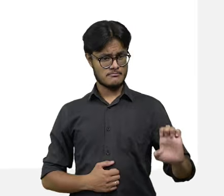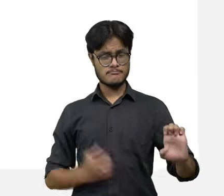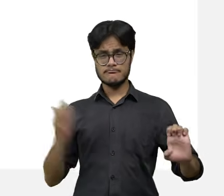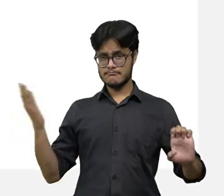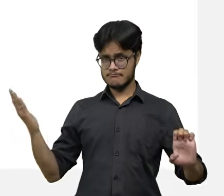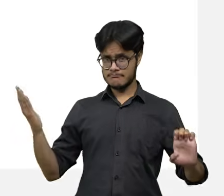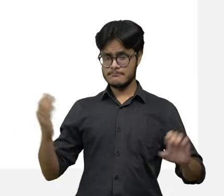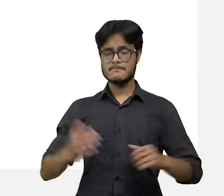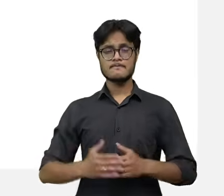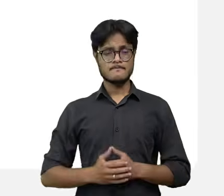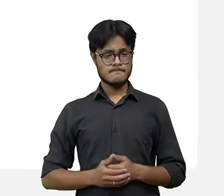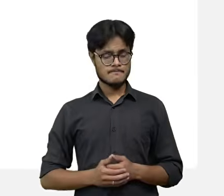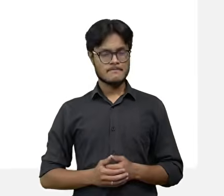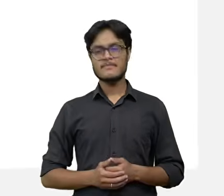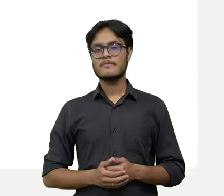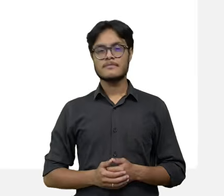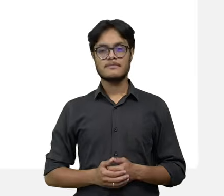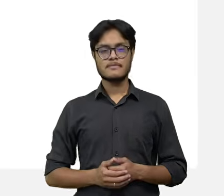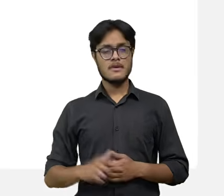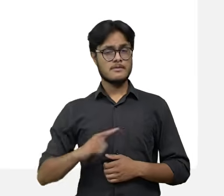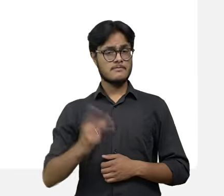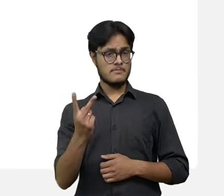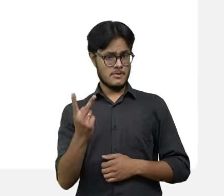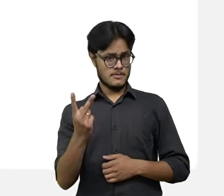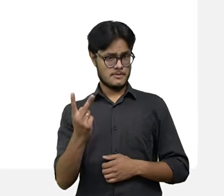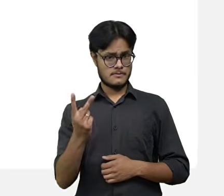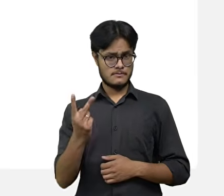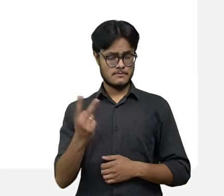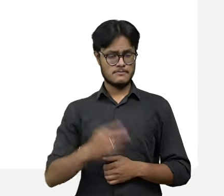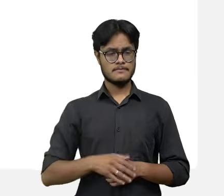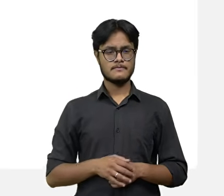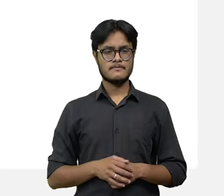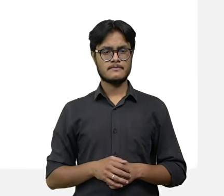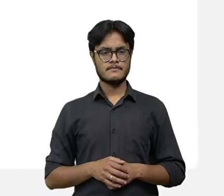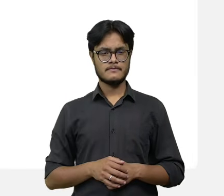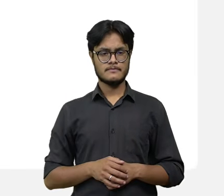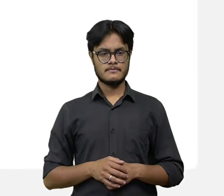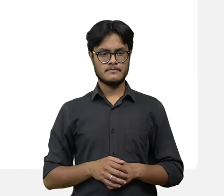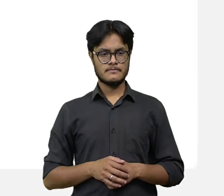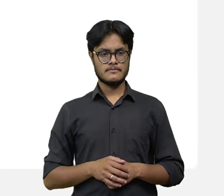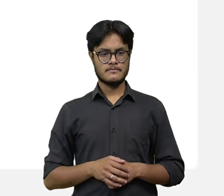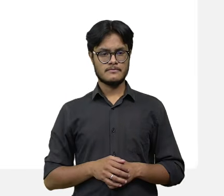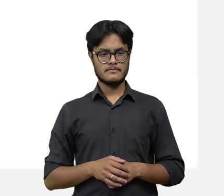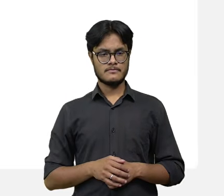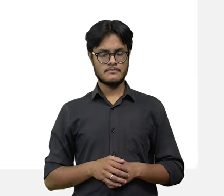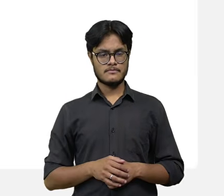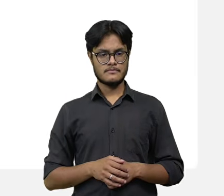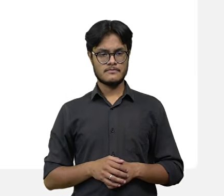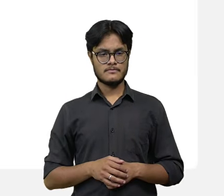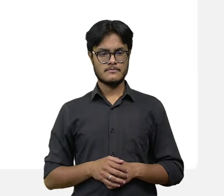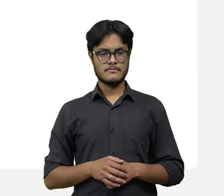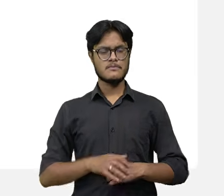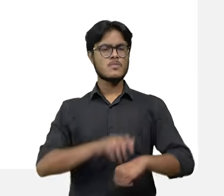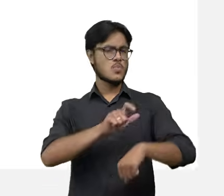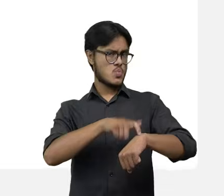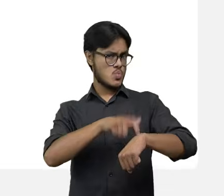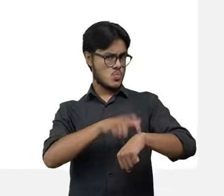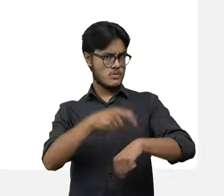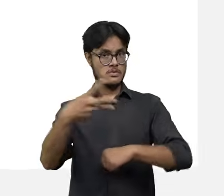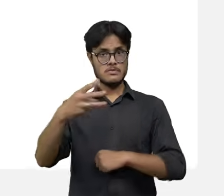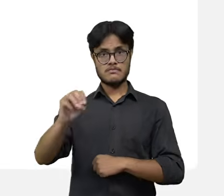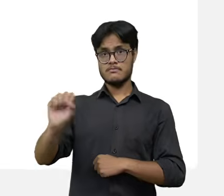e 24, e os dois gráficos. Observem a nossa animação. Escolhi o tempo 30